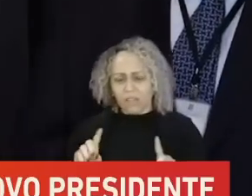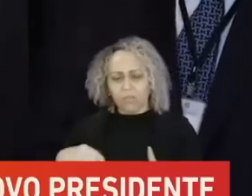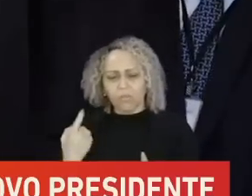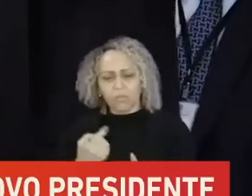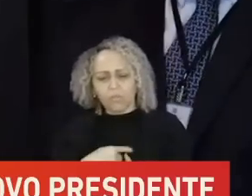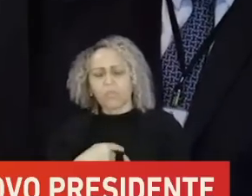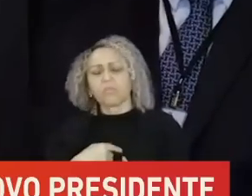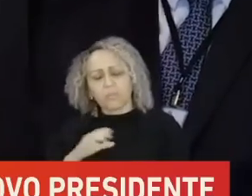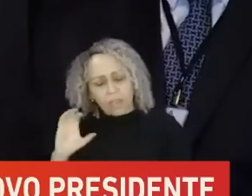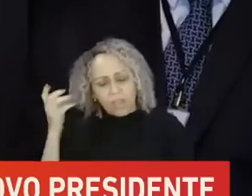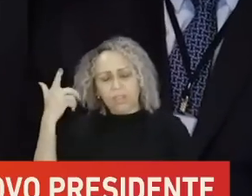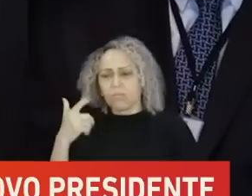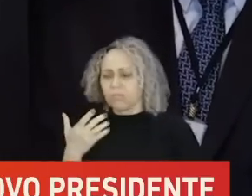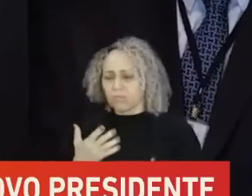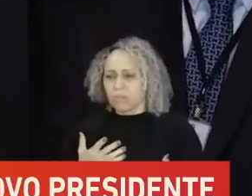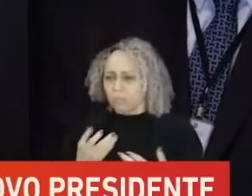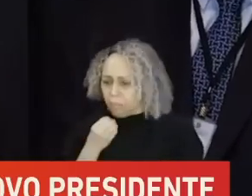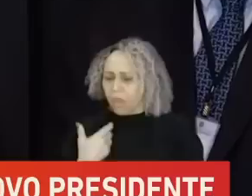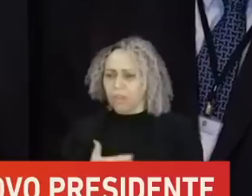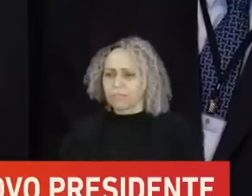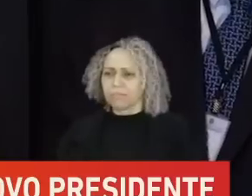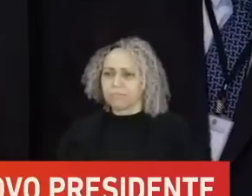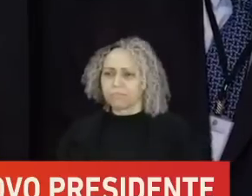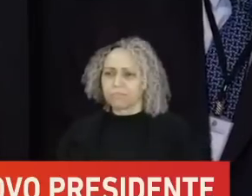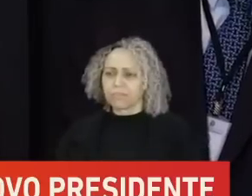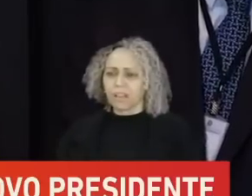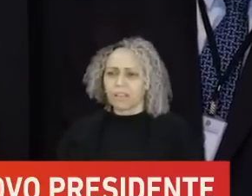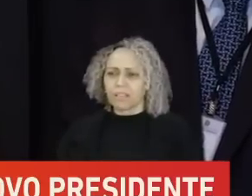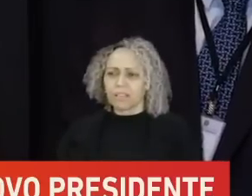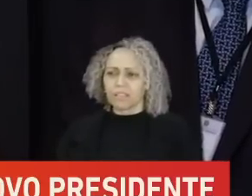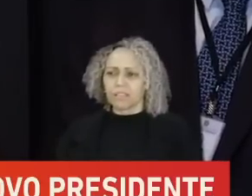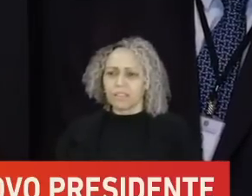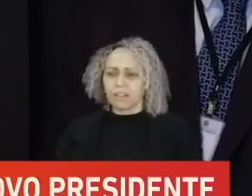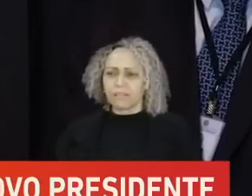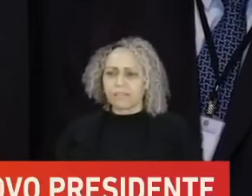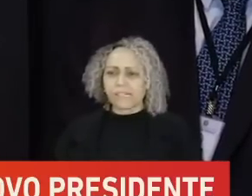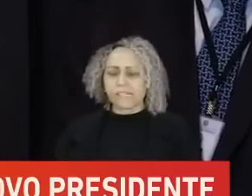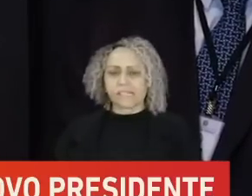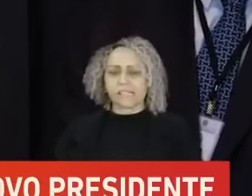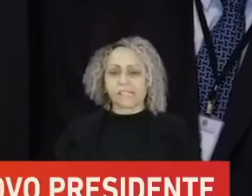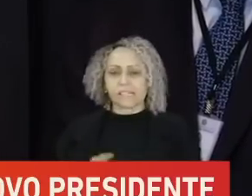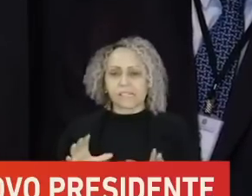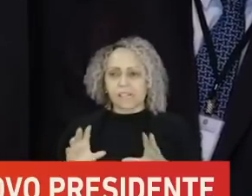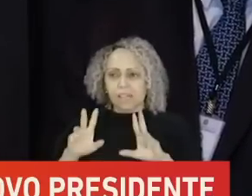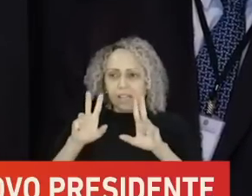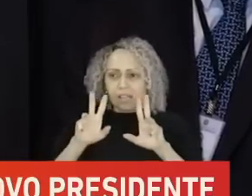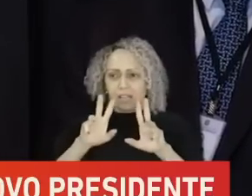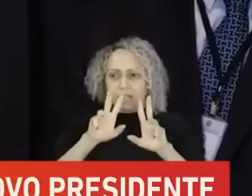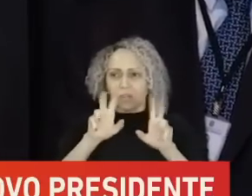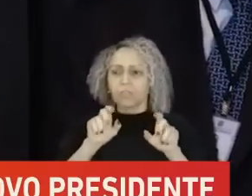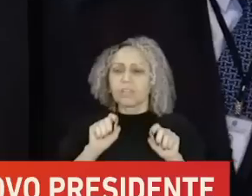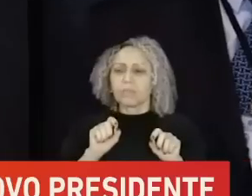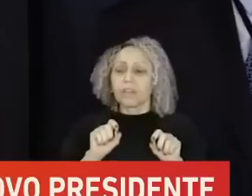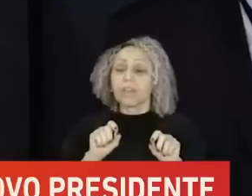muitas vezes dá as mãos quando se trata de depredar o patrimônio público, de ir contra o interesse